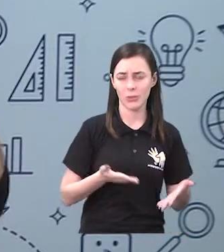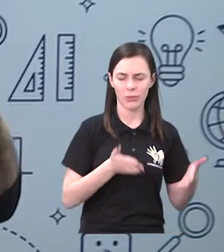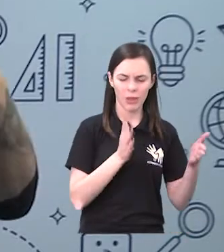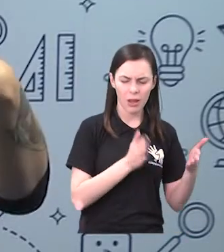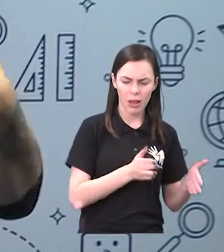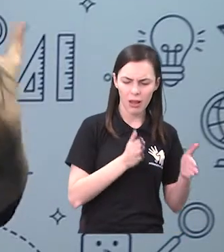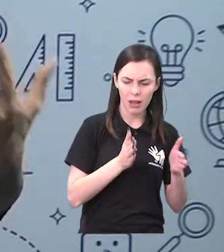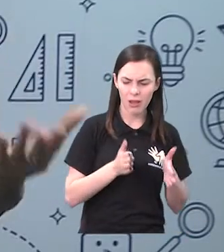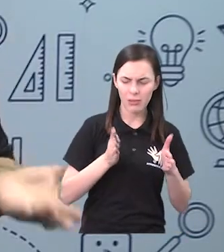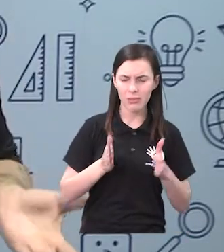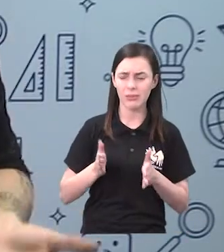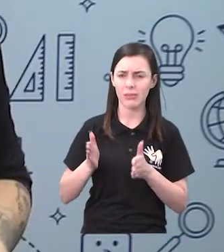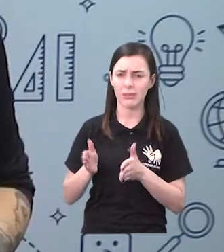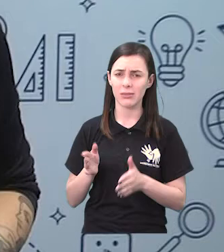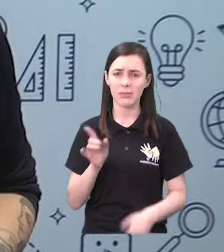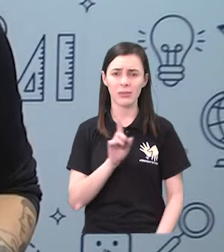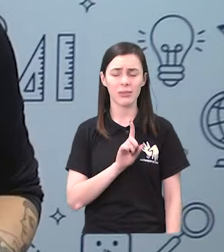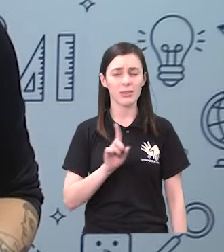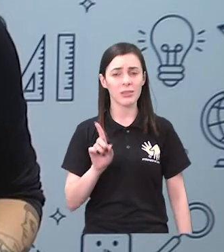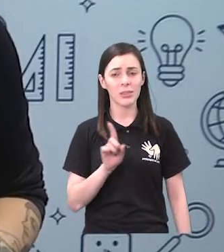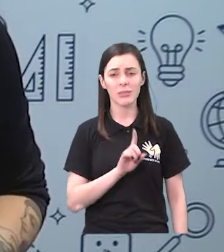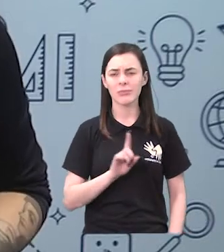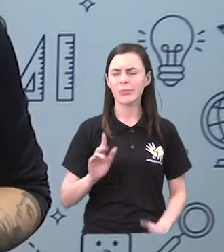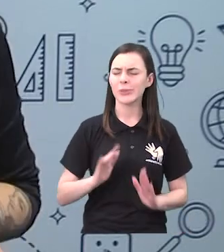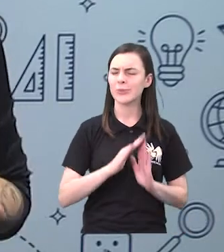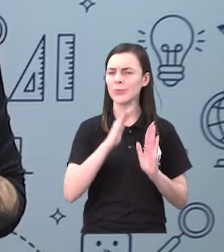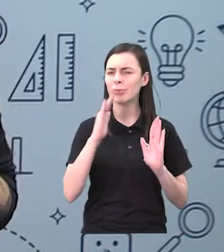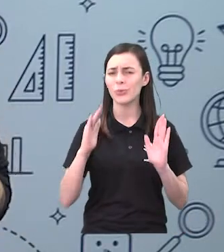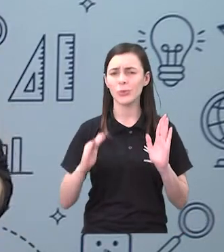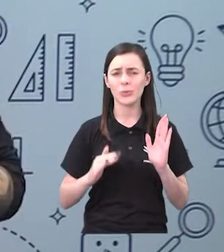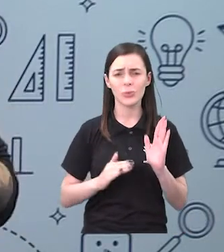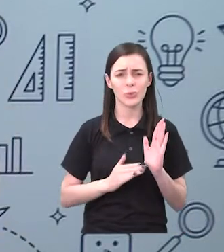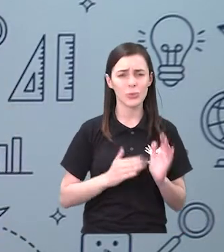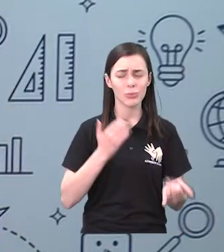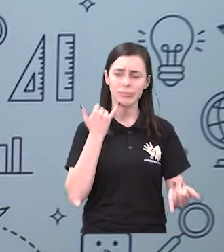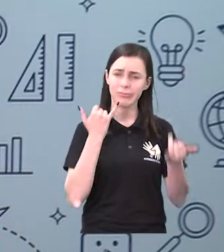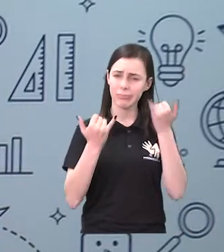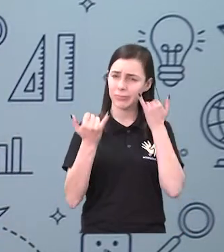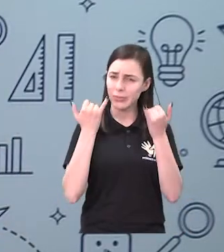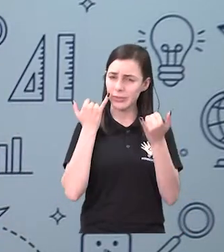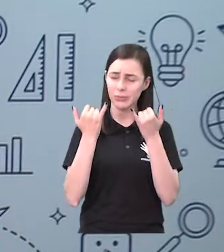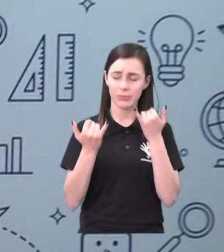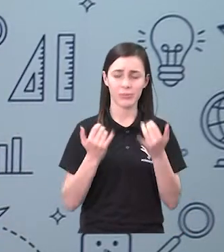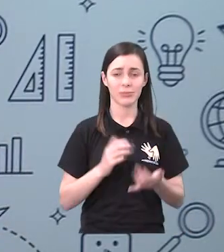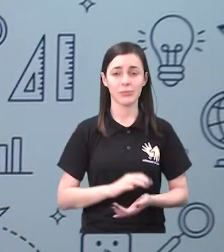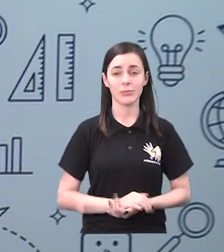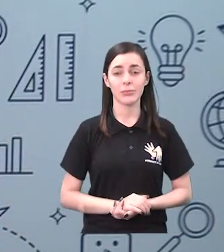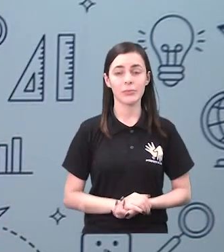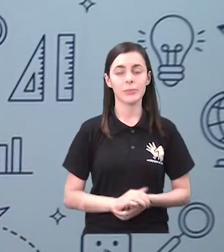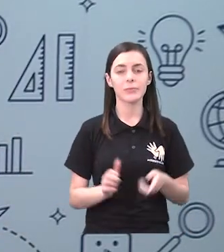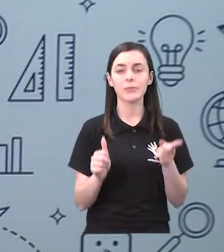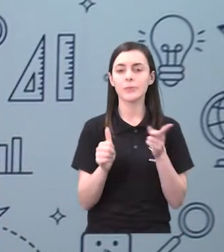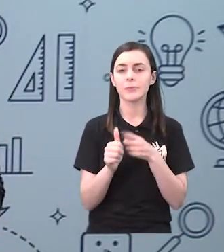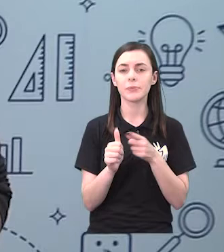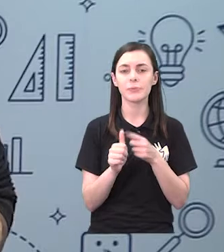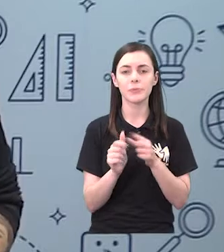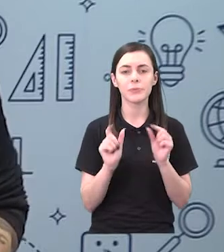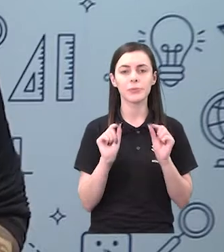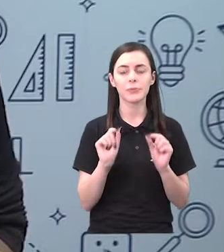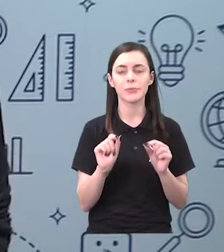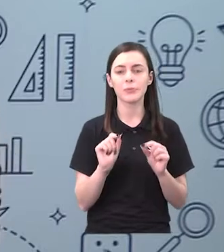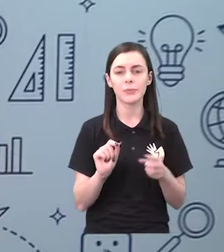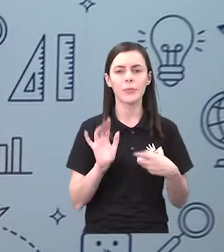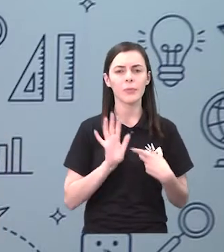contada da sequência de acontecimentos mas de tudo que elas que ela nos traz Vamos pensar